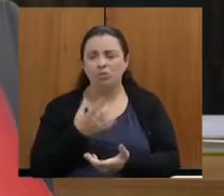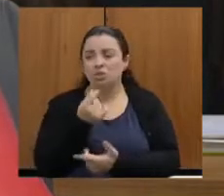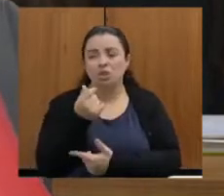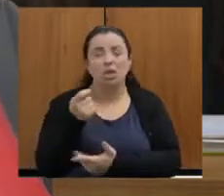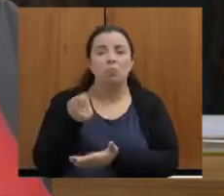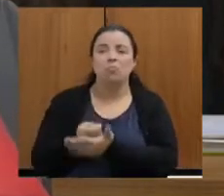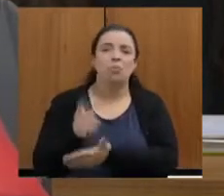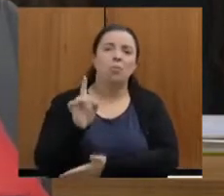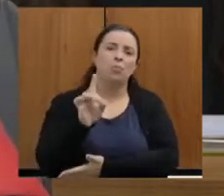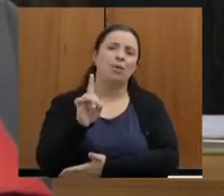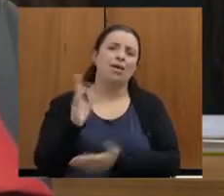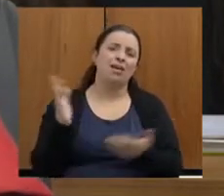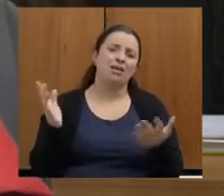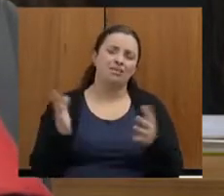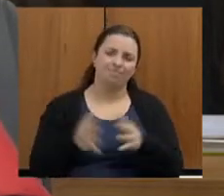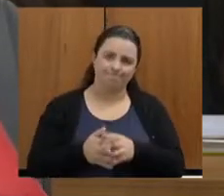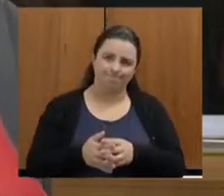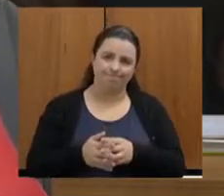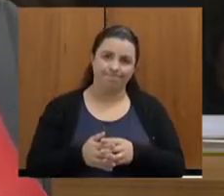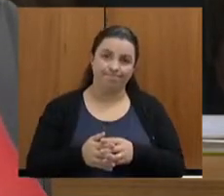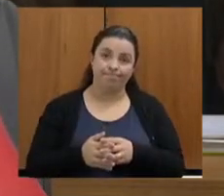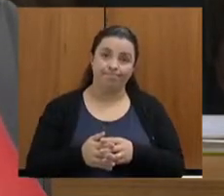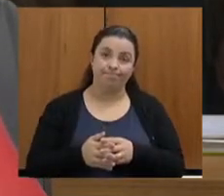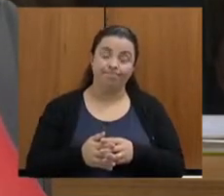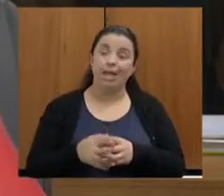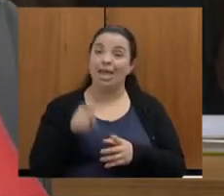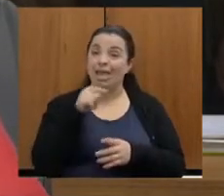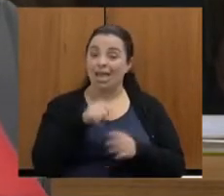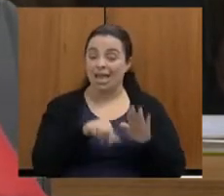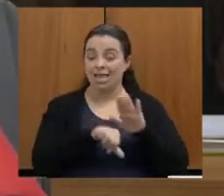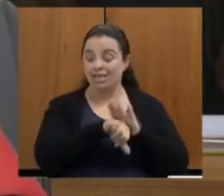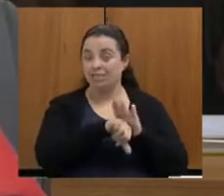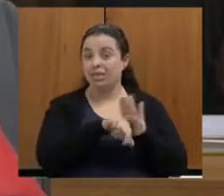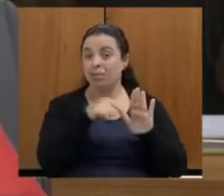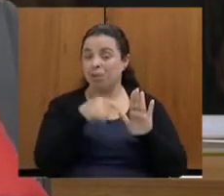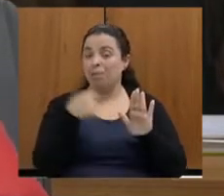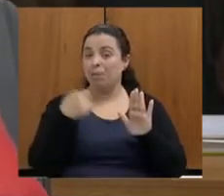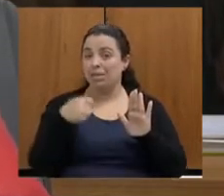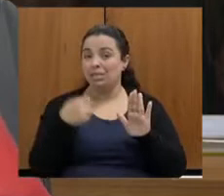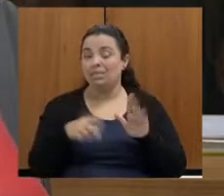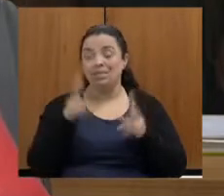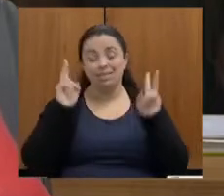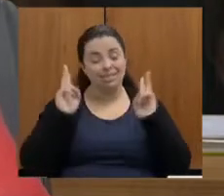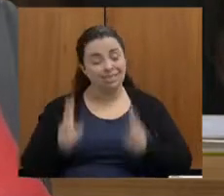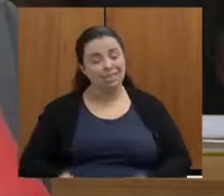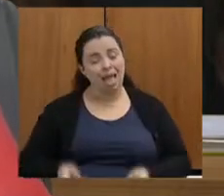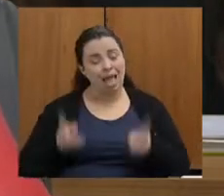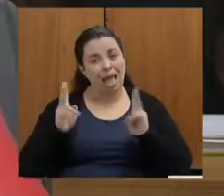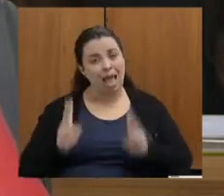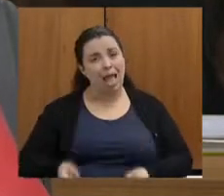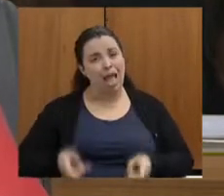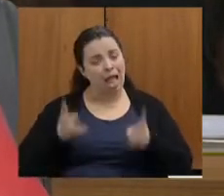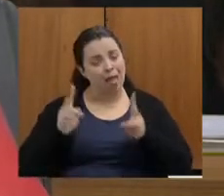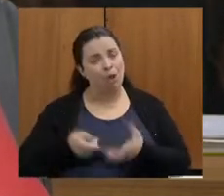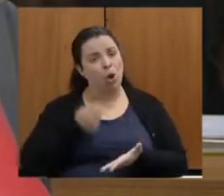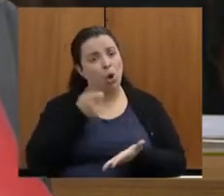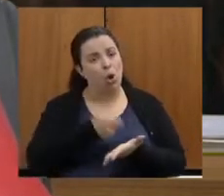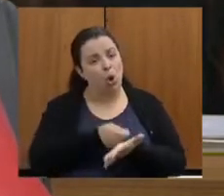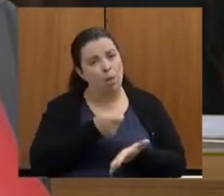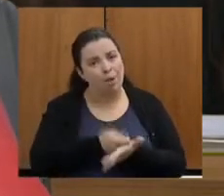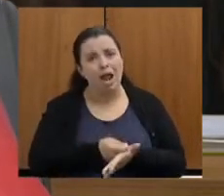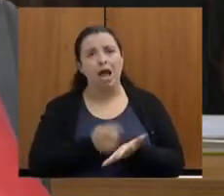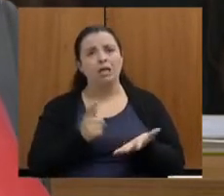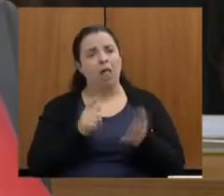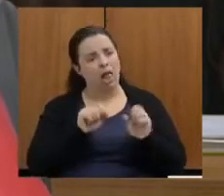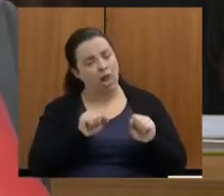então esse crime precisa ser a todo tempo é cobrado reforsado